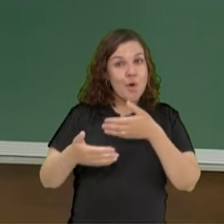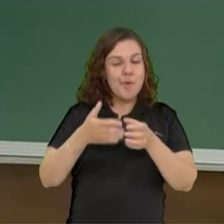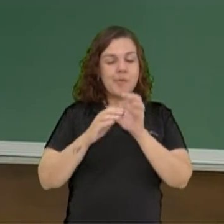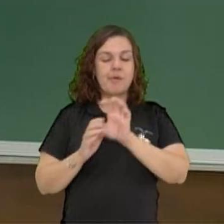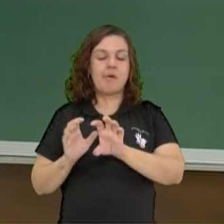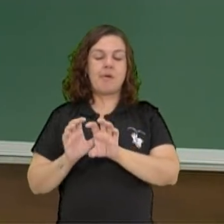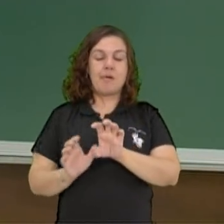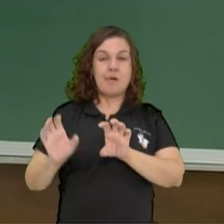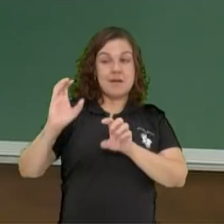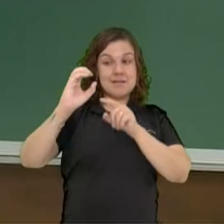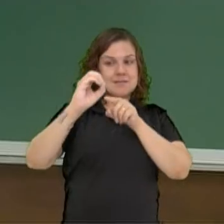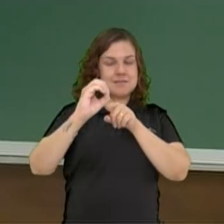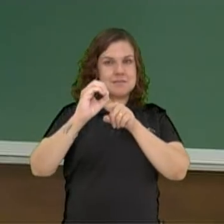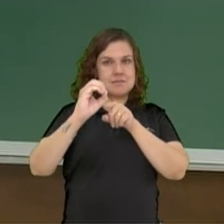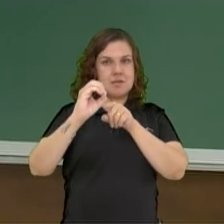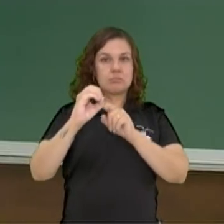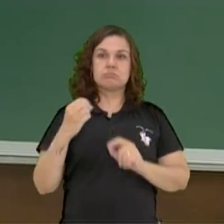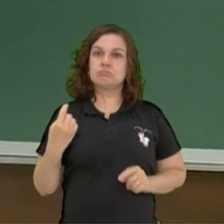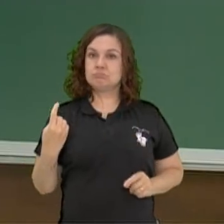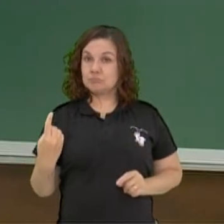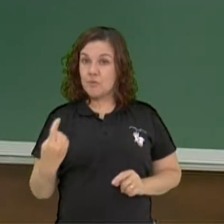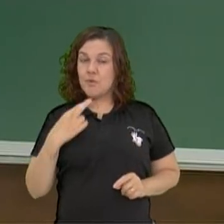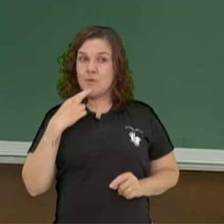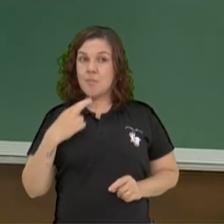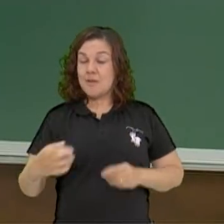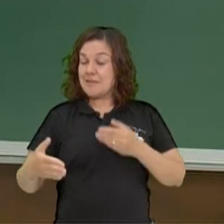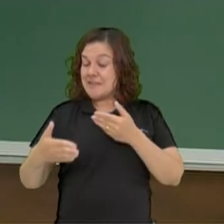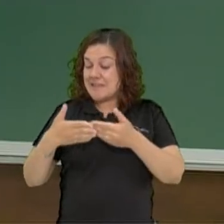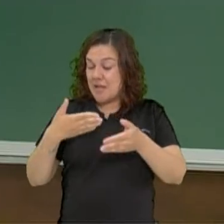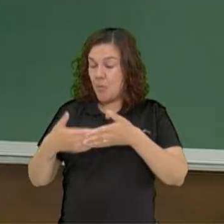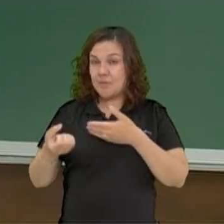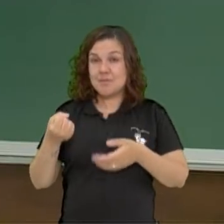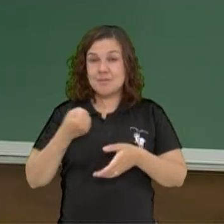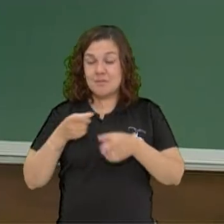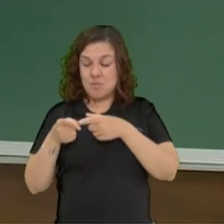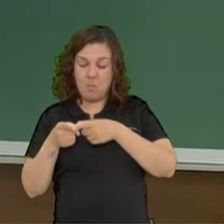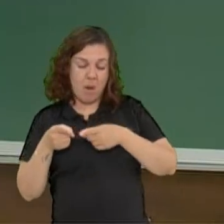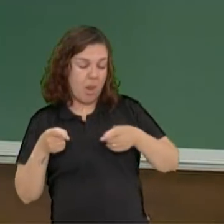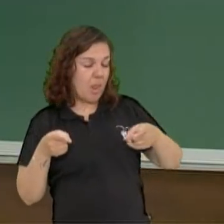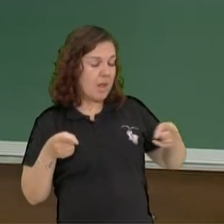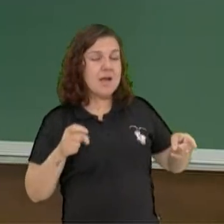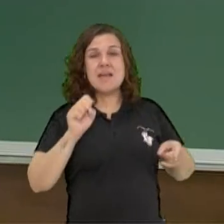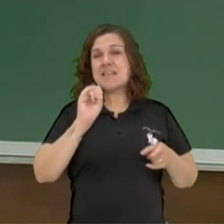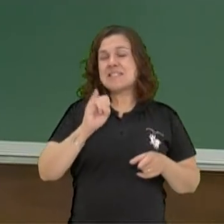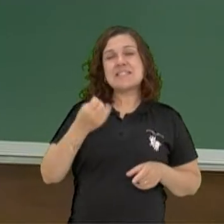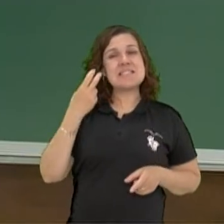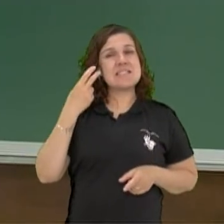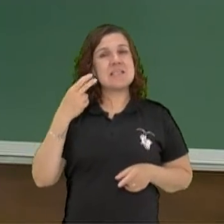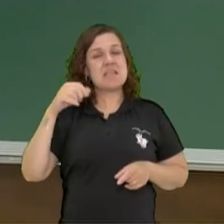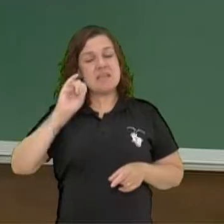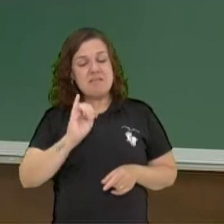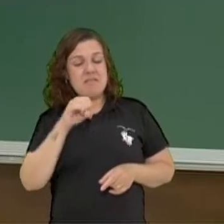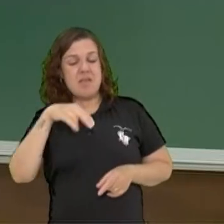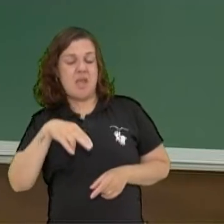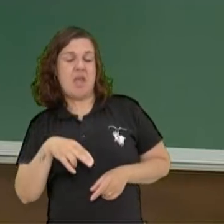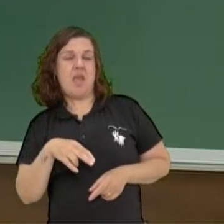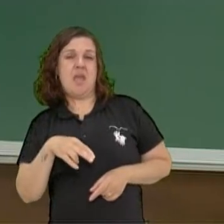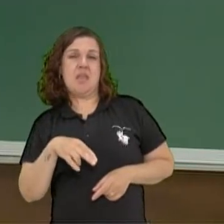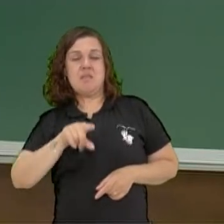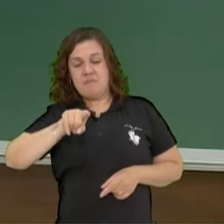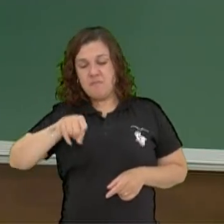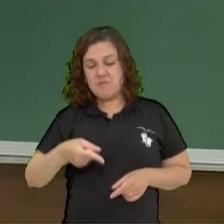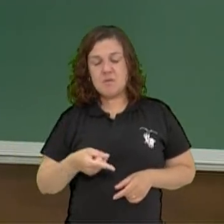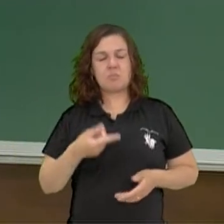elevado a 0 é 1. Não importa o número que esteja aqui dentro, se ele é decimal, natural, o que ele for ali, uma